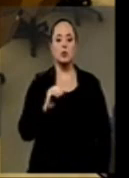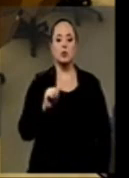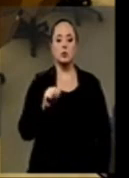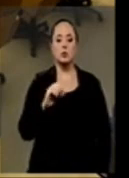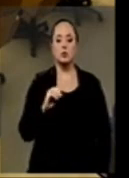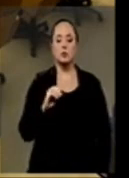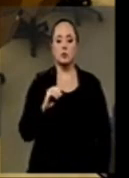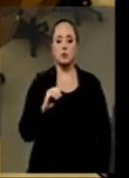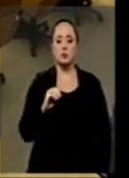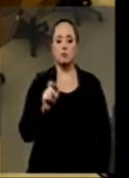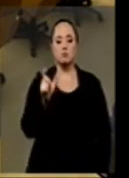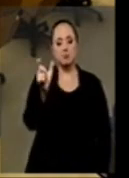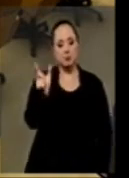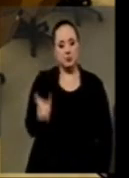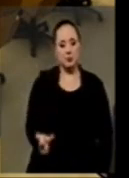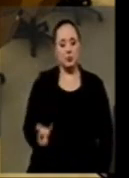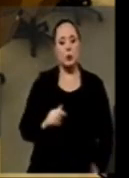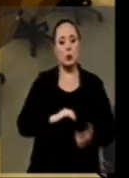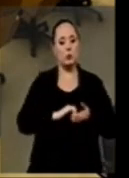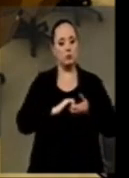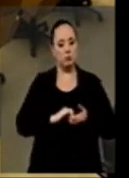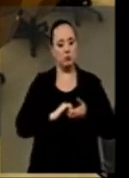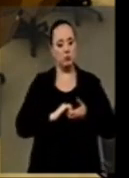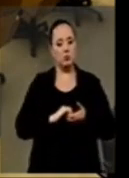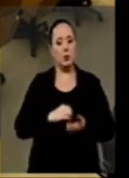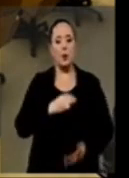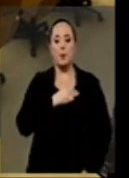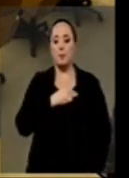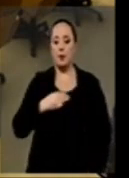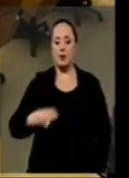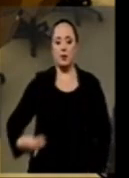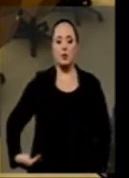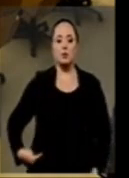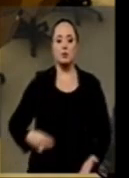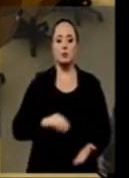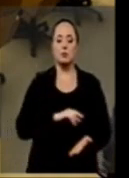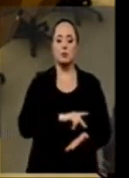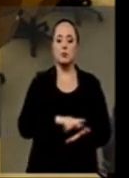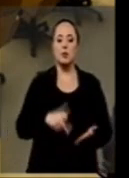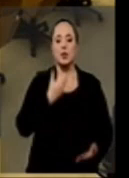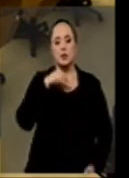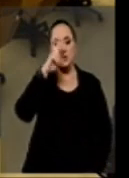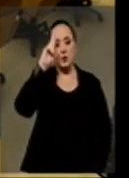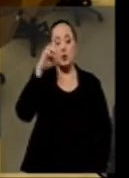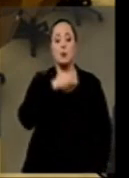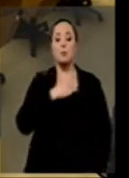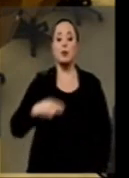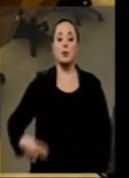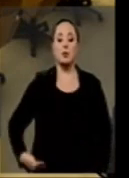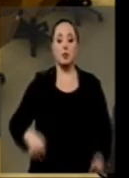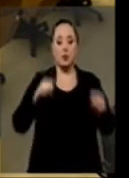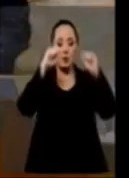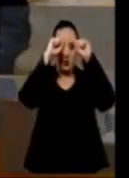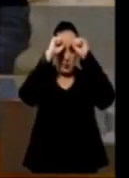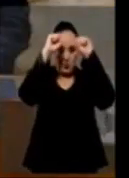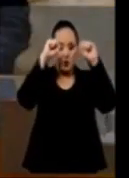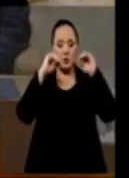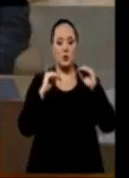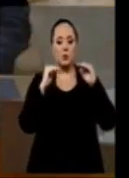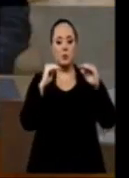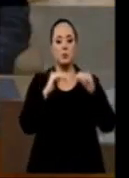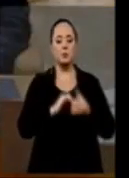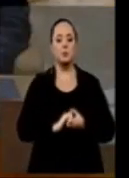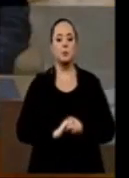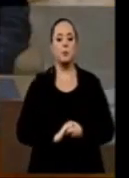na pessoa de quem cumprimenta os ministros os senhores ministros dos tribunais superiores o